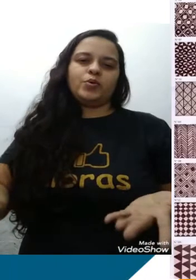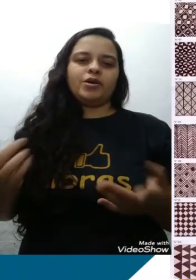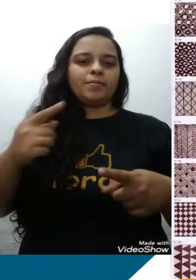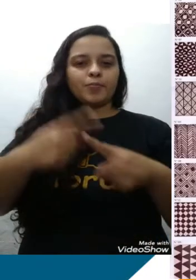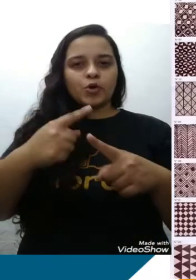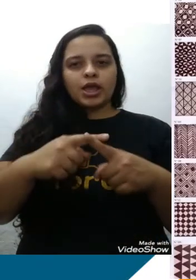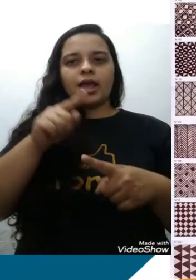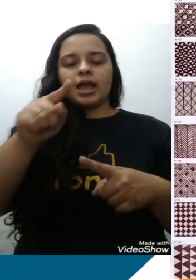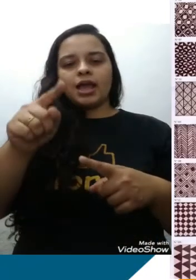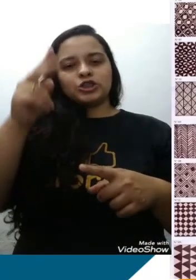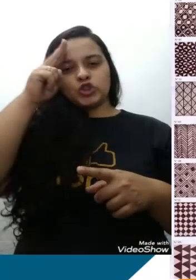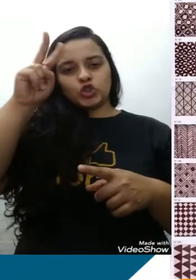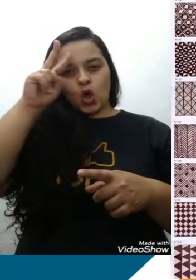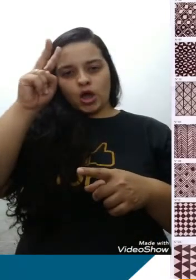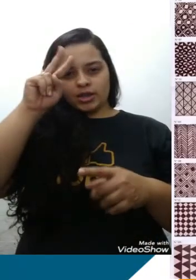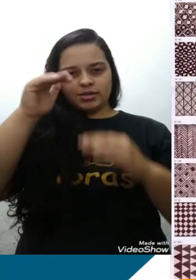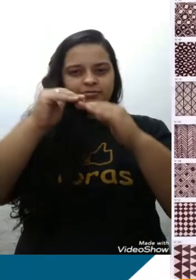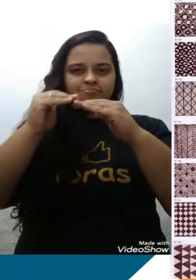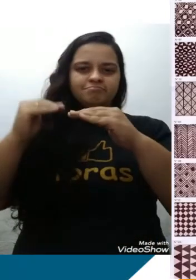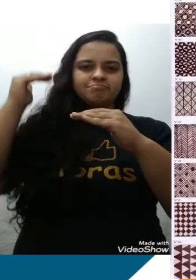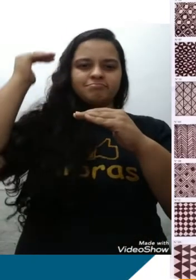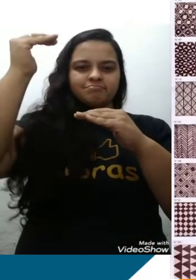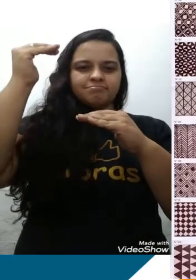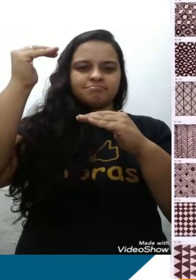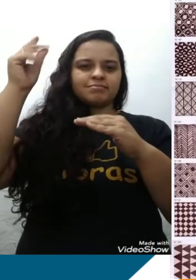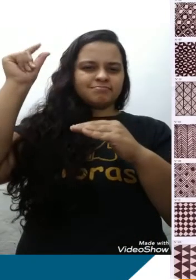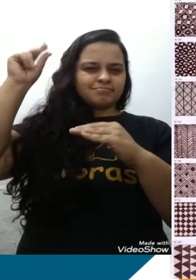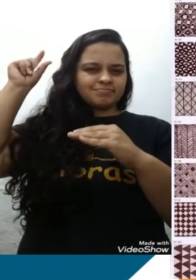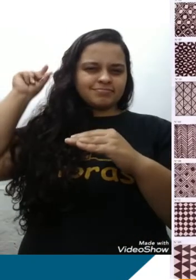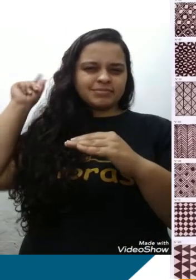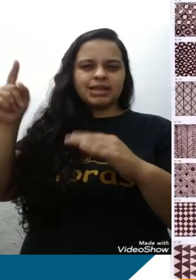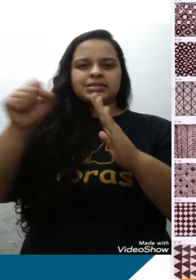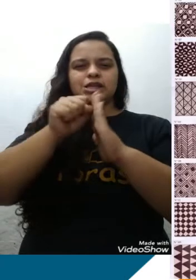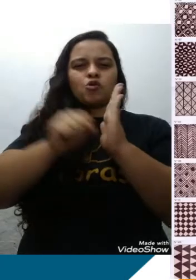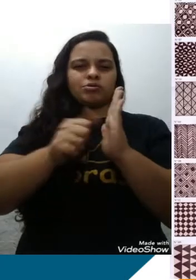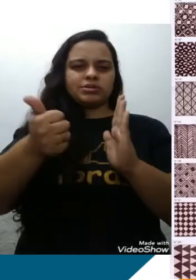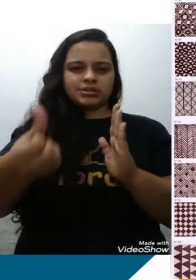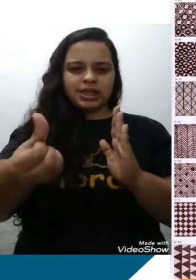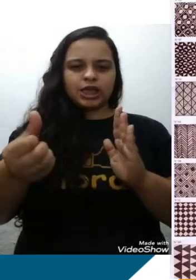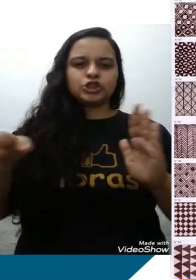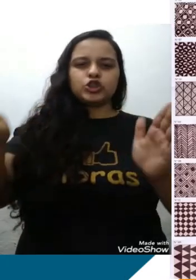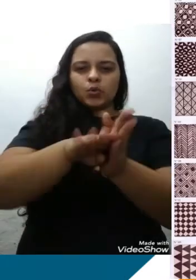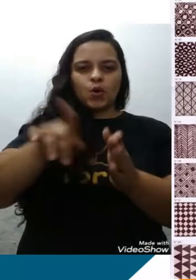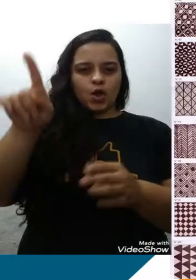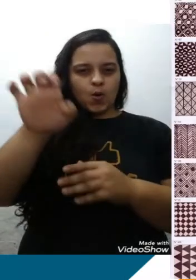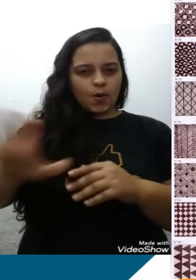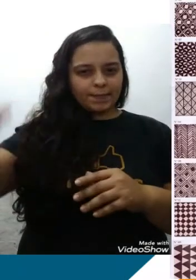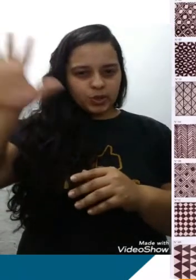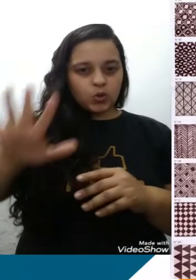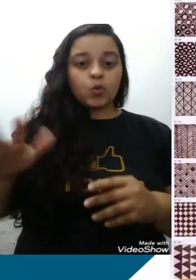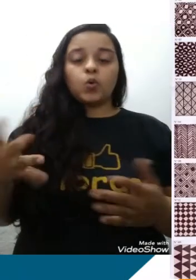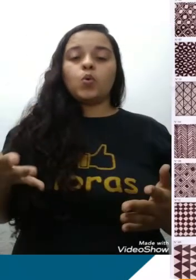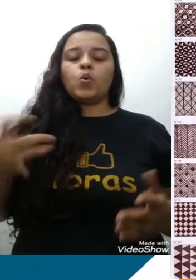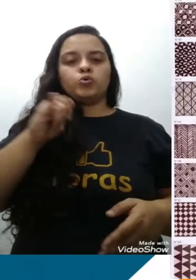ver com a história que foi sendo construída sobre os povos indígenas desde esse período, desde o século XVI, desde a chegada